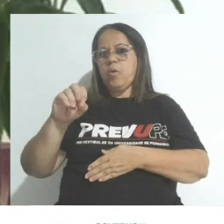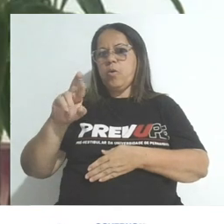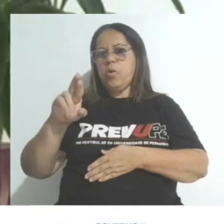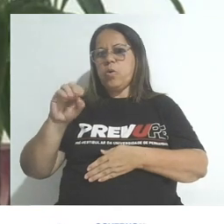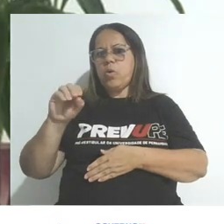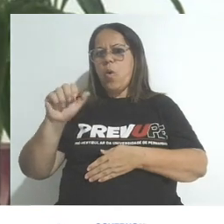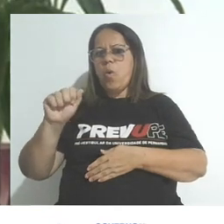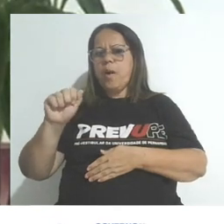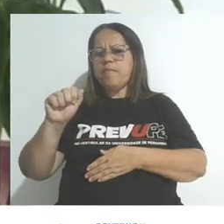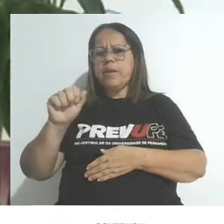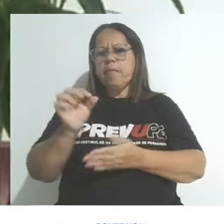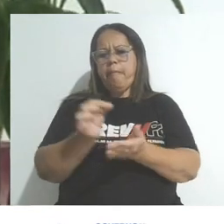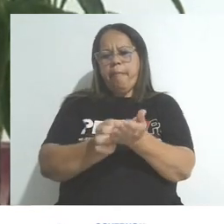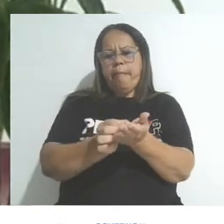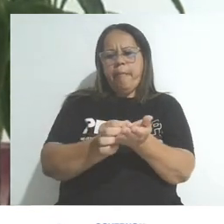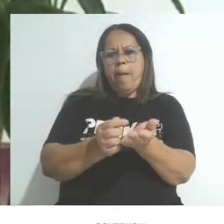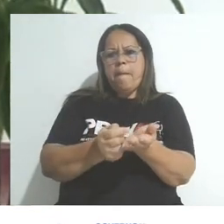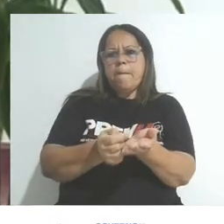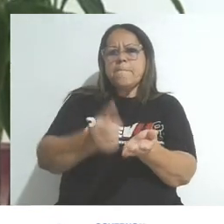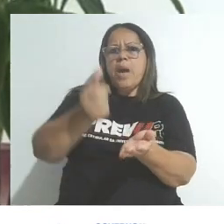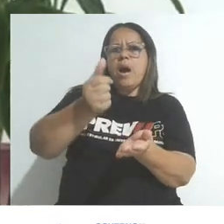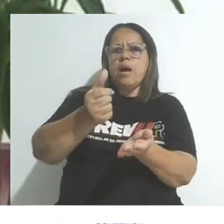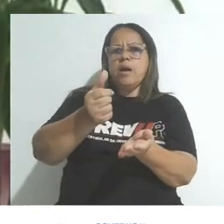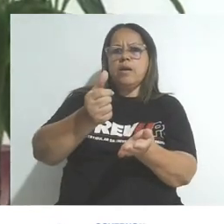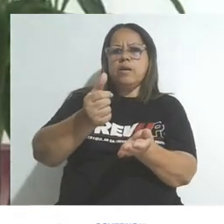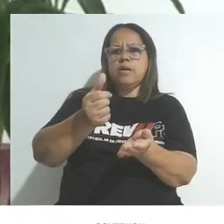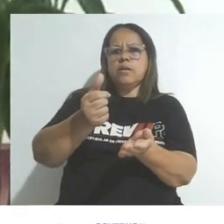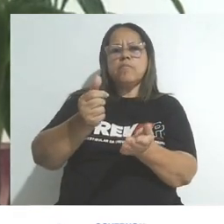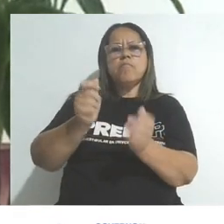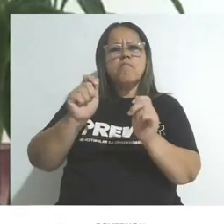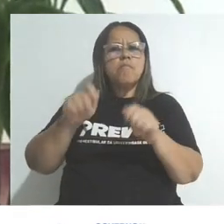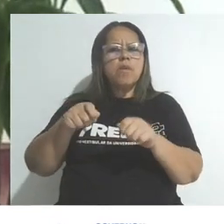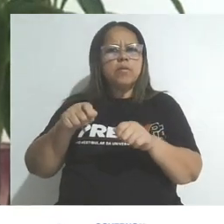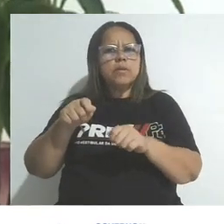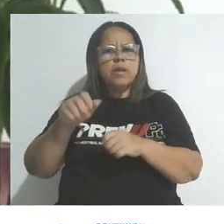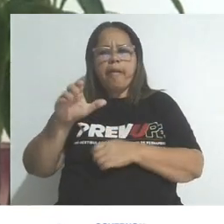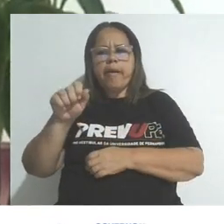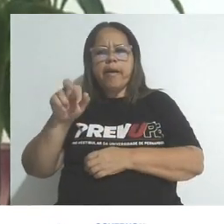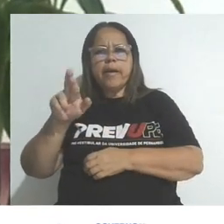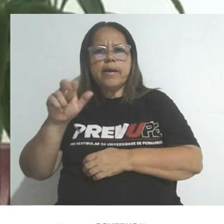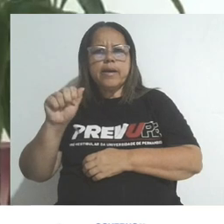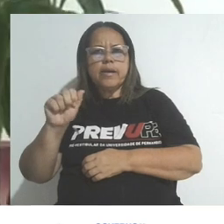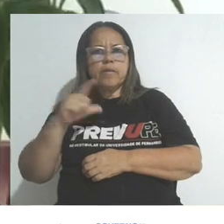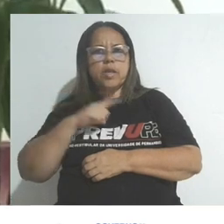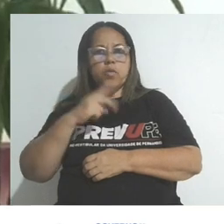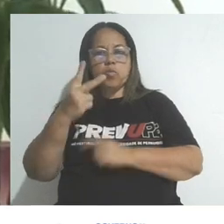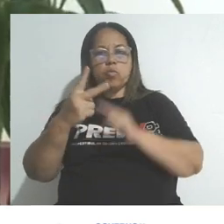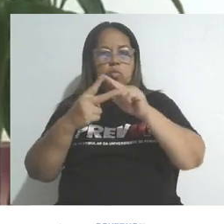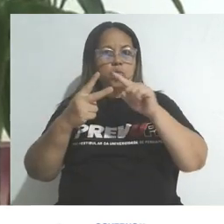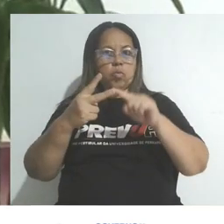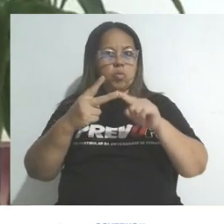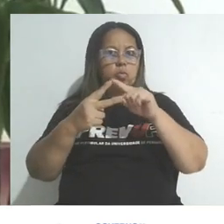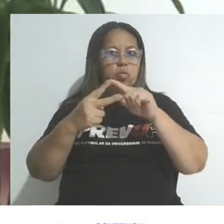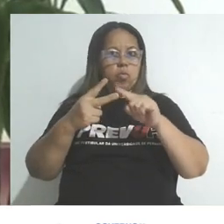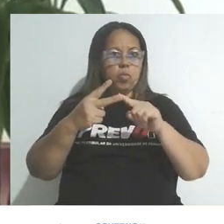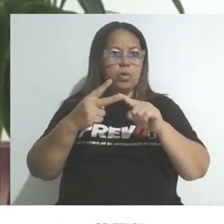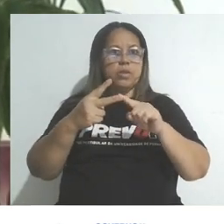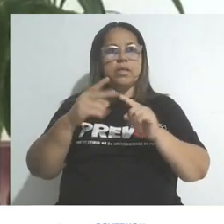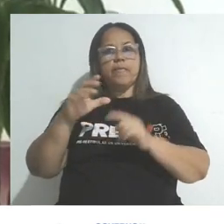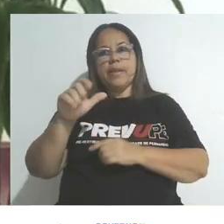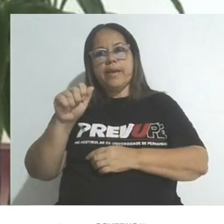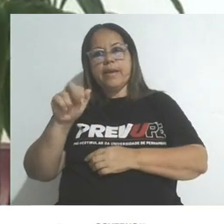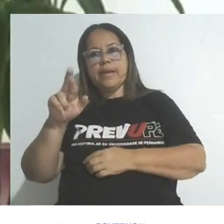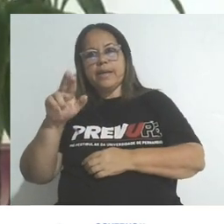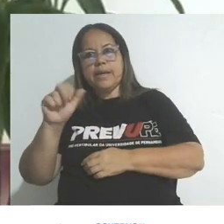é a probabilidade de sair cara? Se eu tenho duas possibilidades, que é cara ou coroa, e desejo que caia